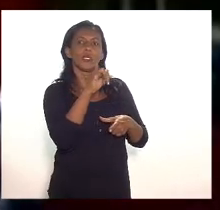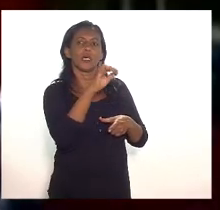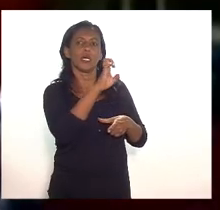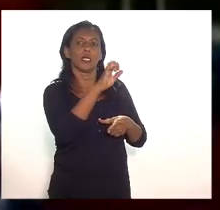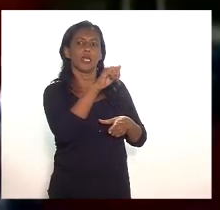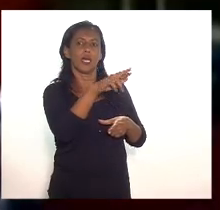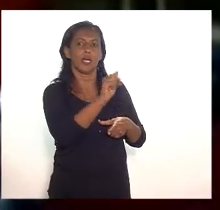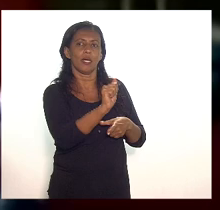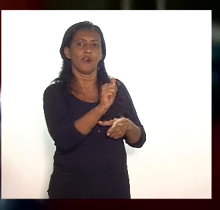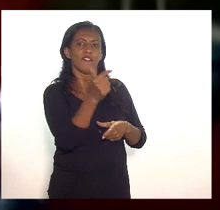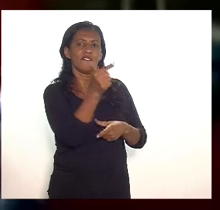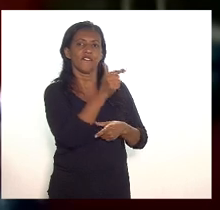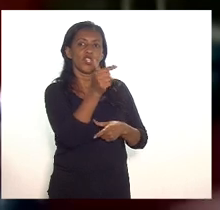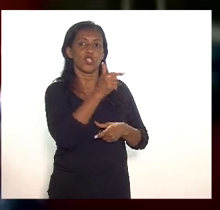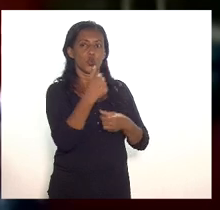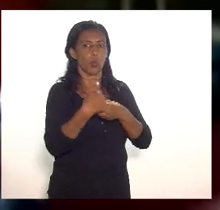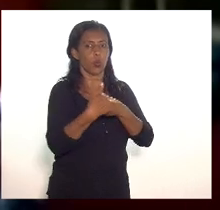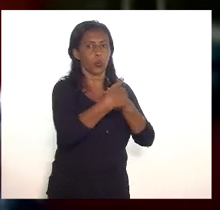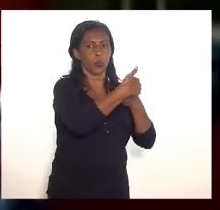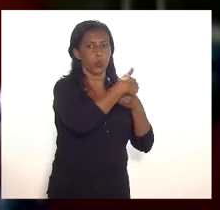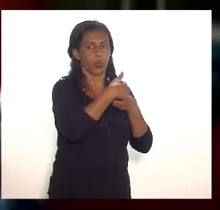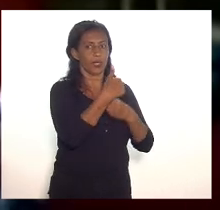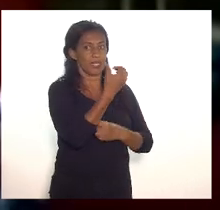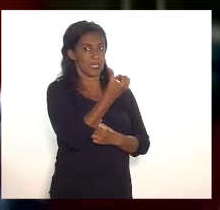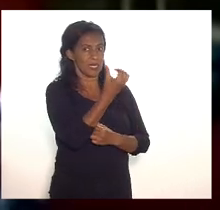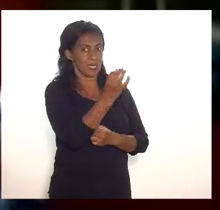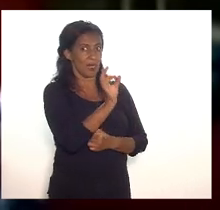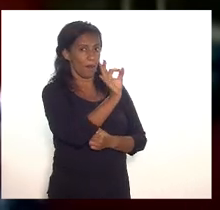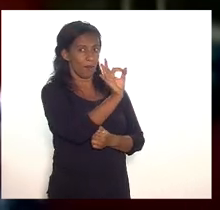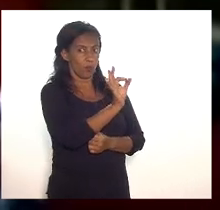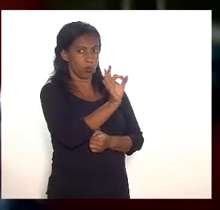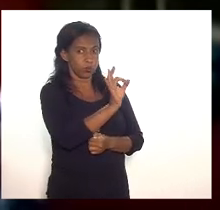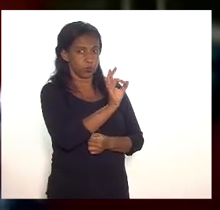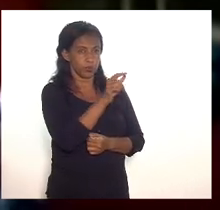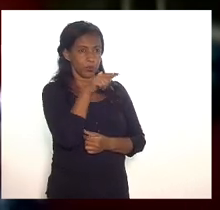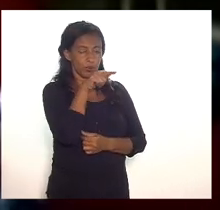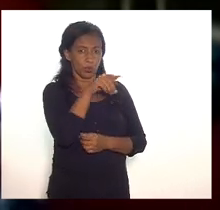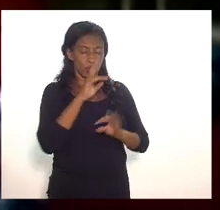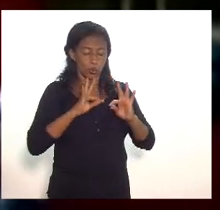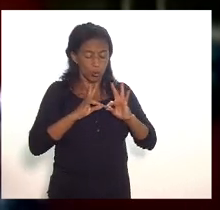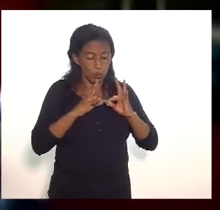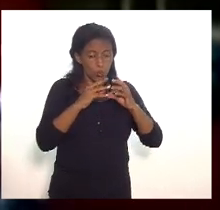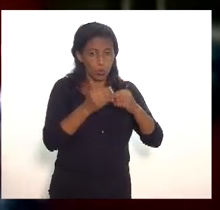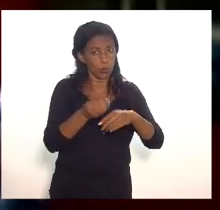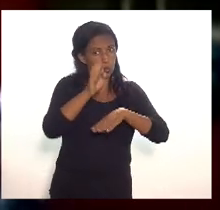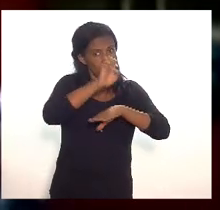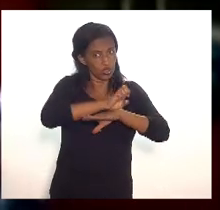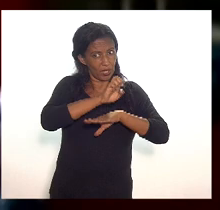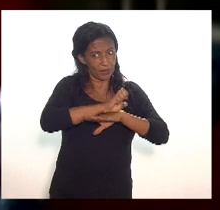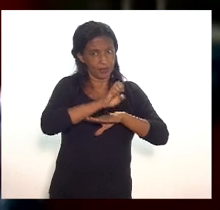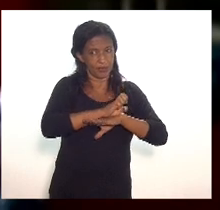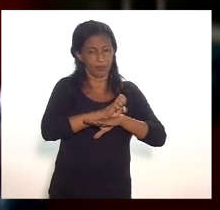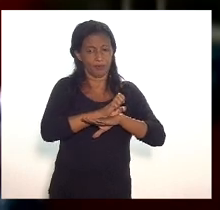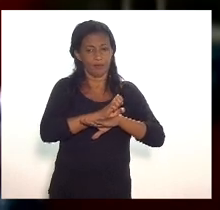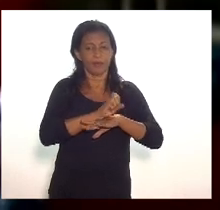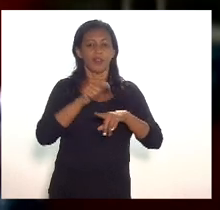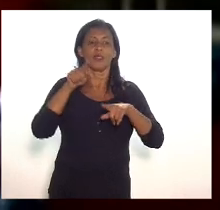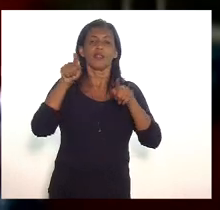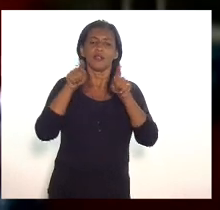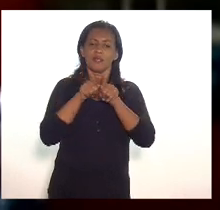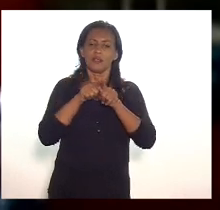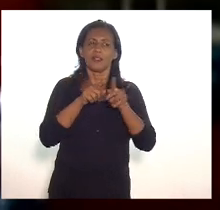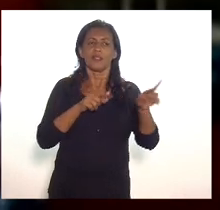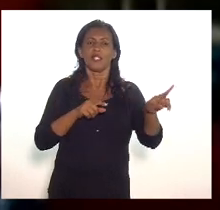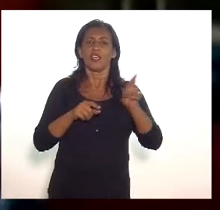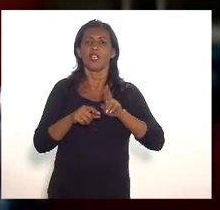deve congregar cerca de 60% da população de todo o Estado e provavelmente responder